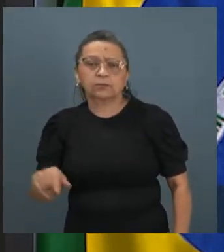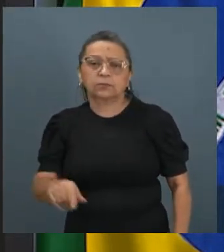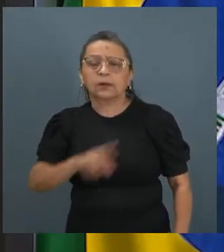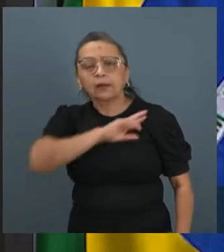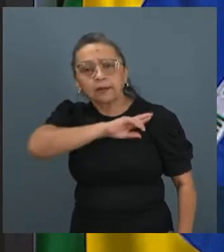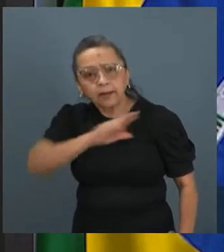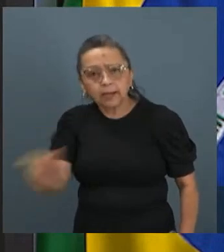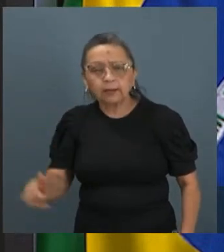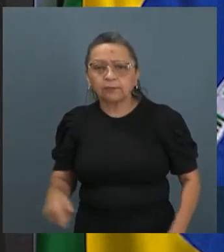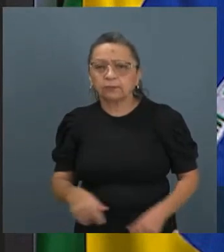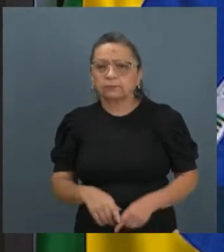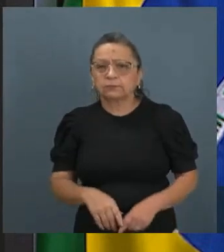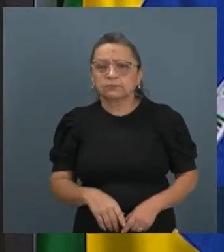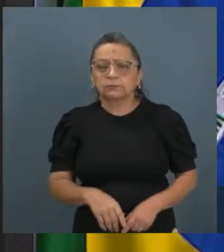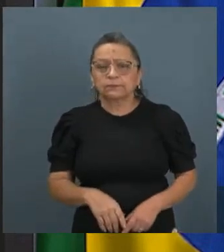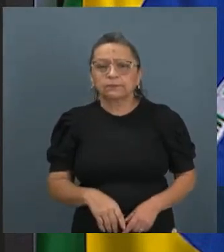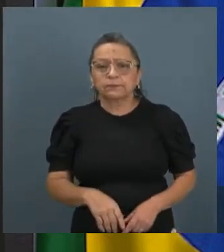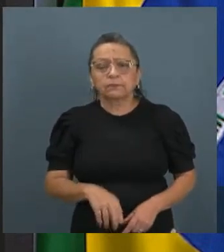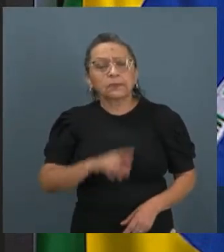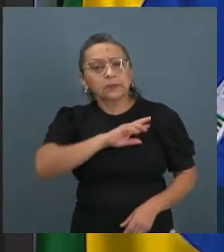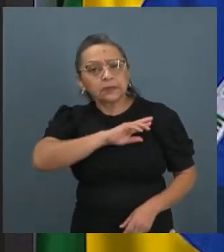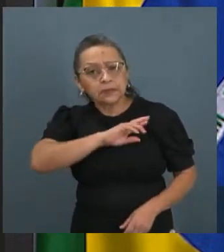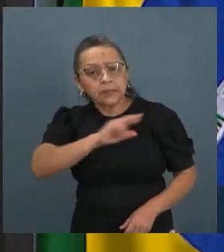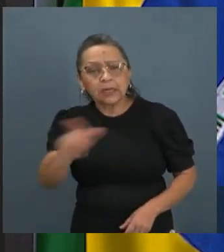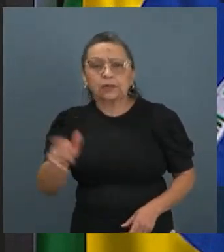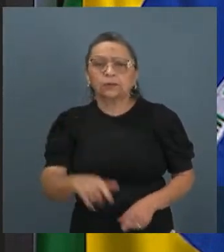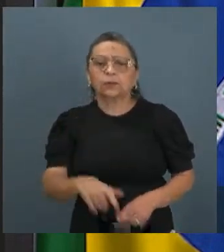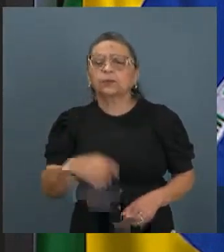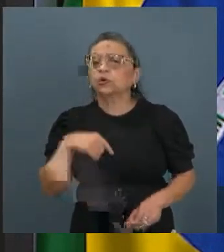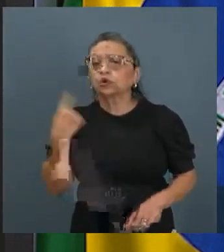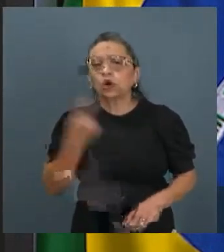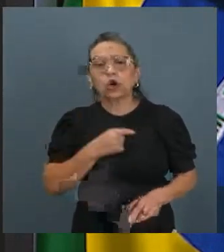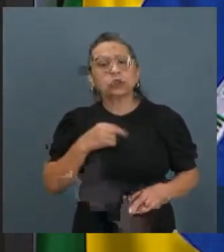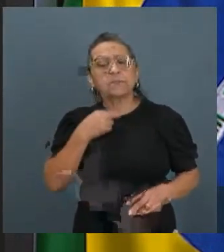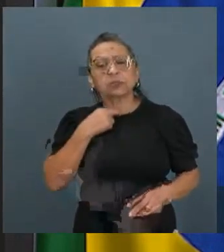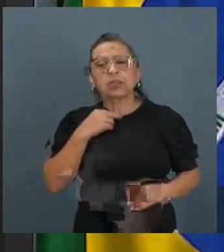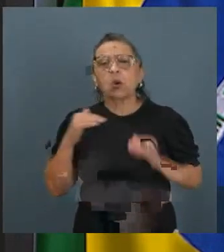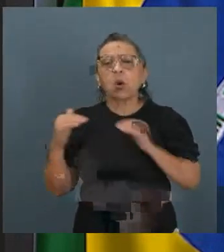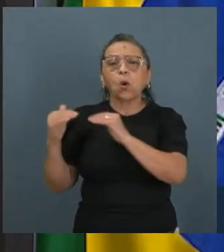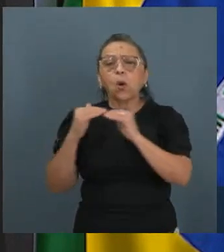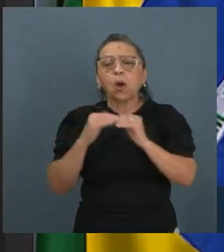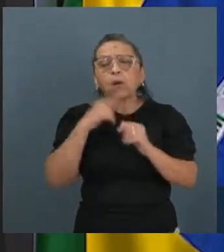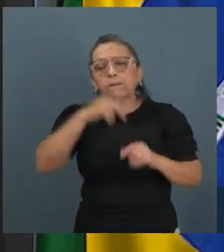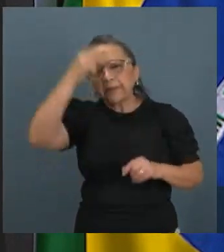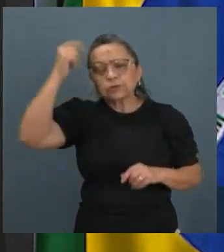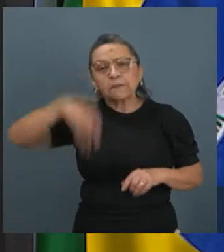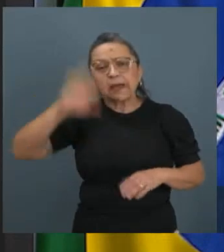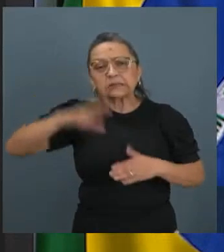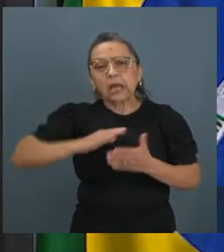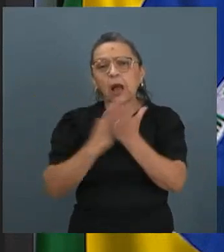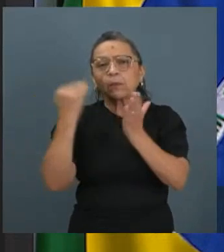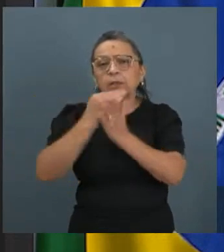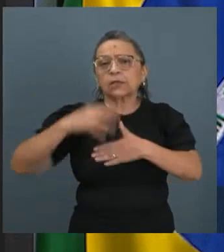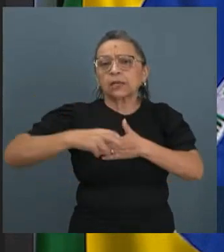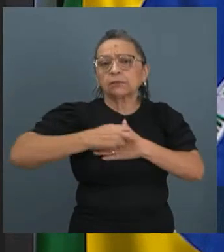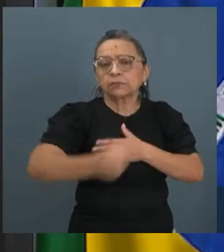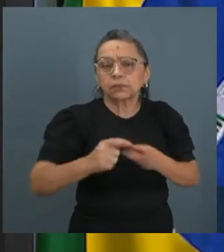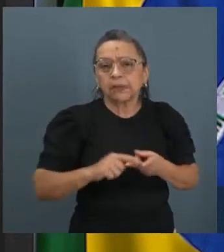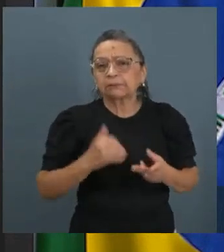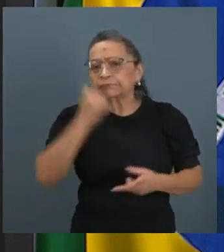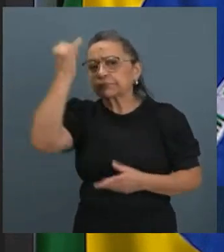país, com mais famílias devastadas, com mais pessoas cometendo suicídio, com mais tragédia